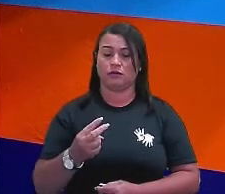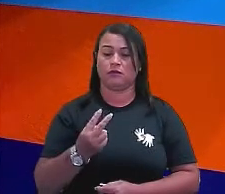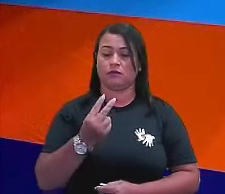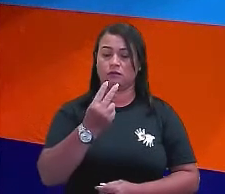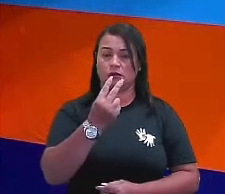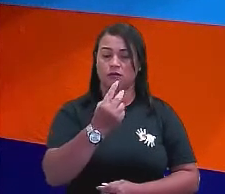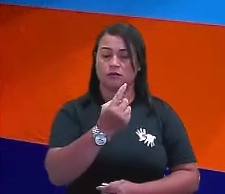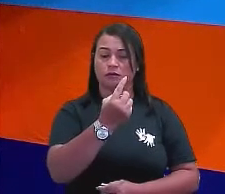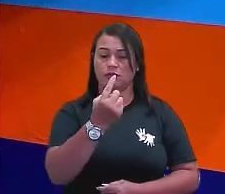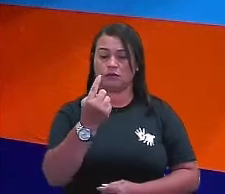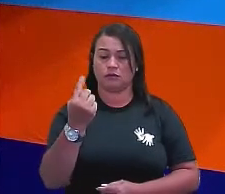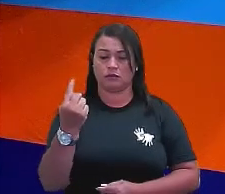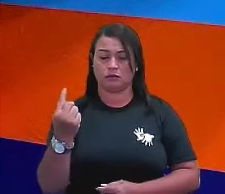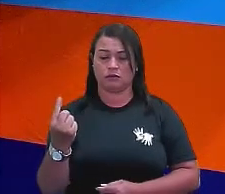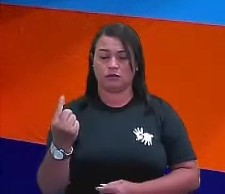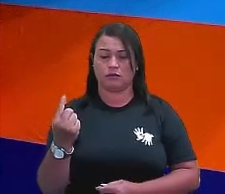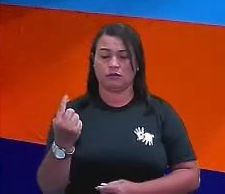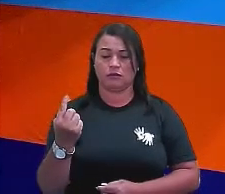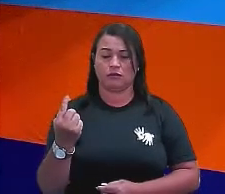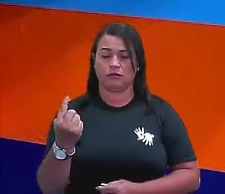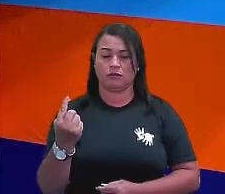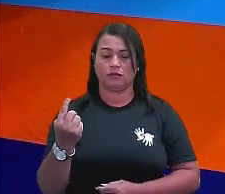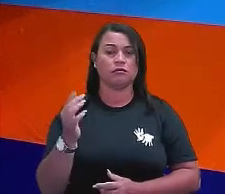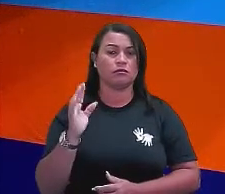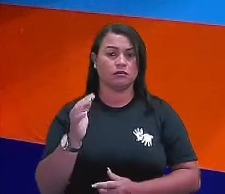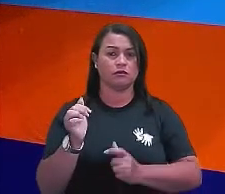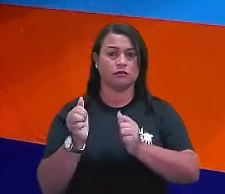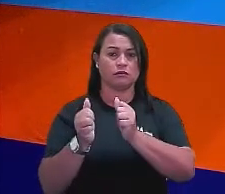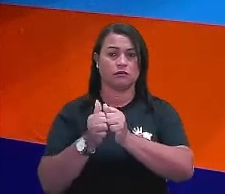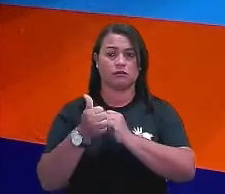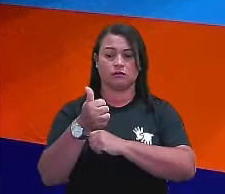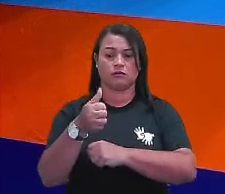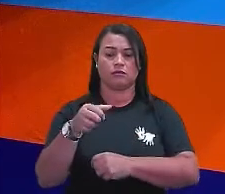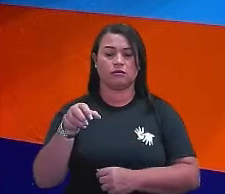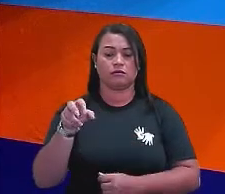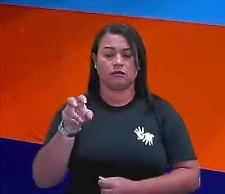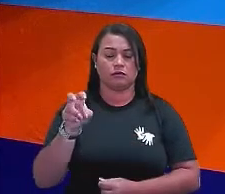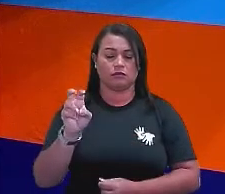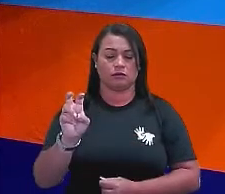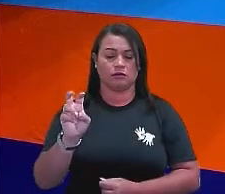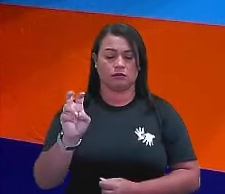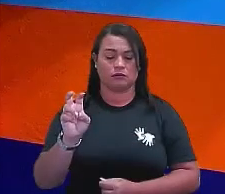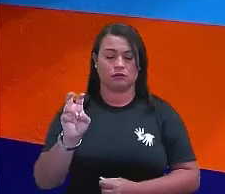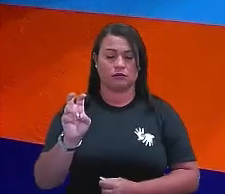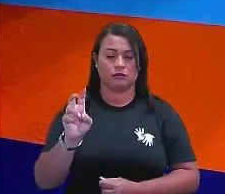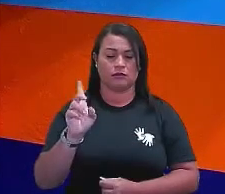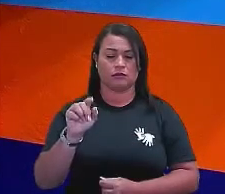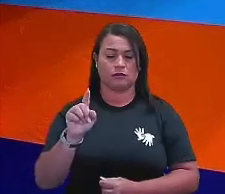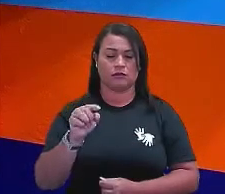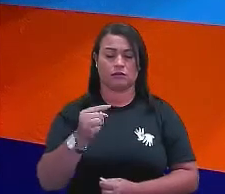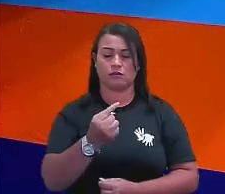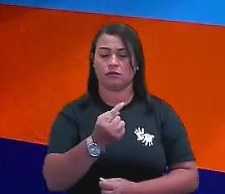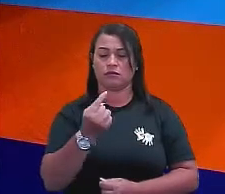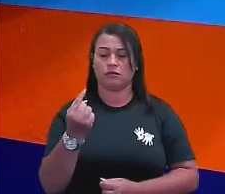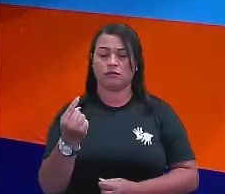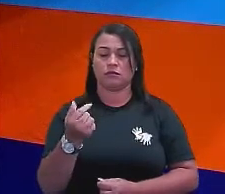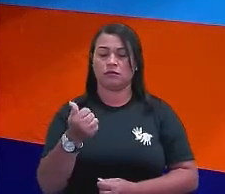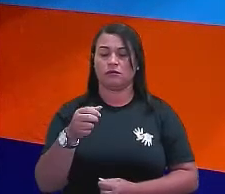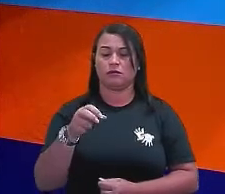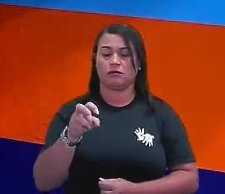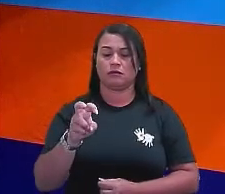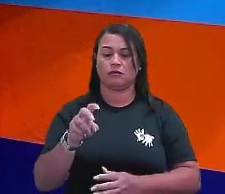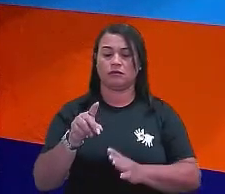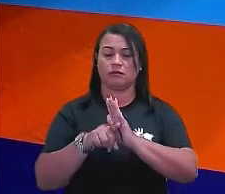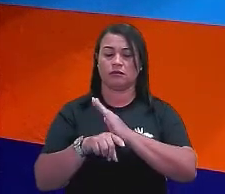2. O 1 que eu tirei aqui, ele já está aqui, tá? Então, esse 15 aqui é do 1 que estava aqui. Então, eu tenho